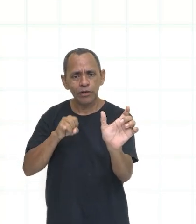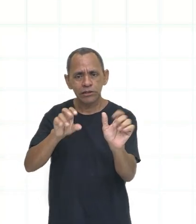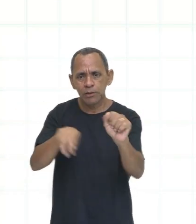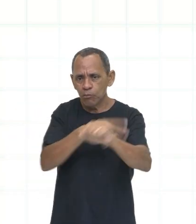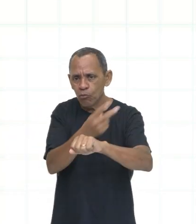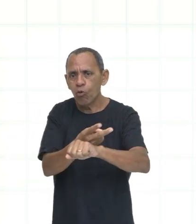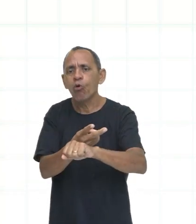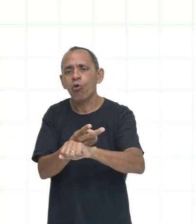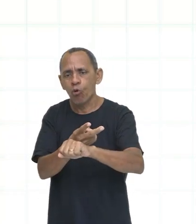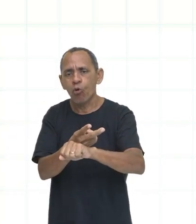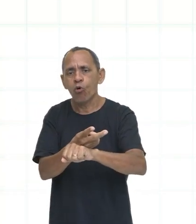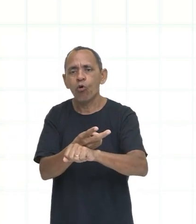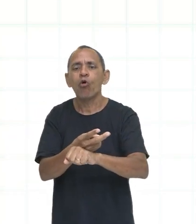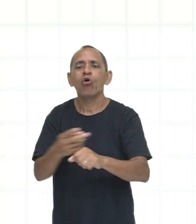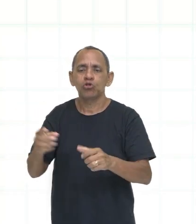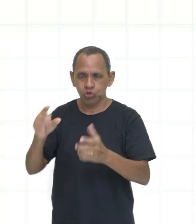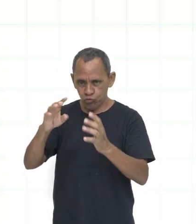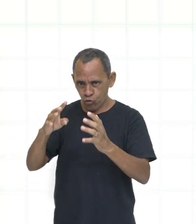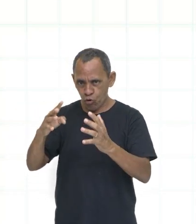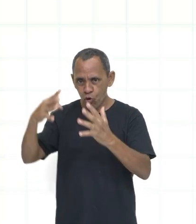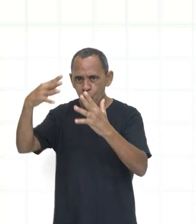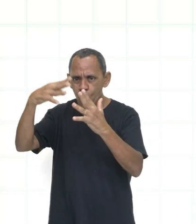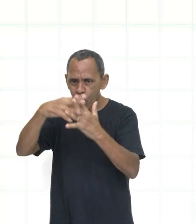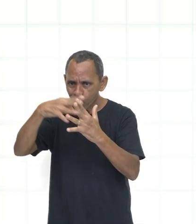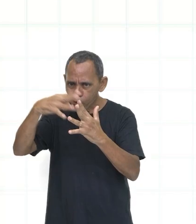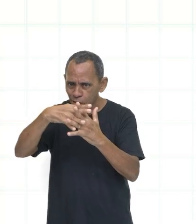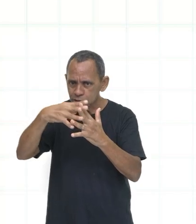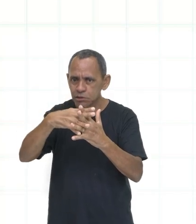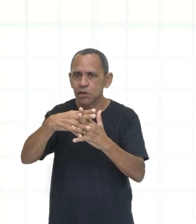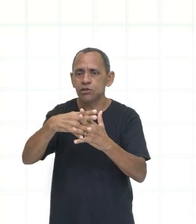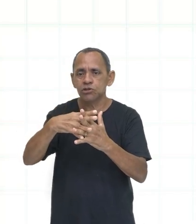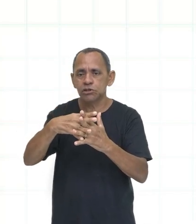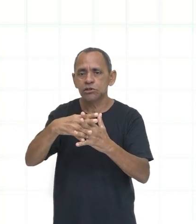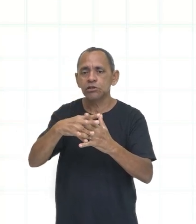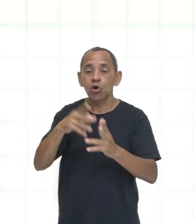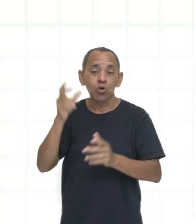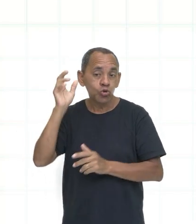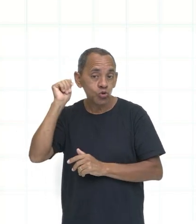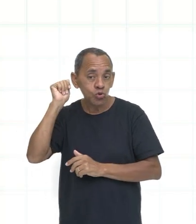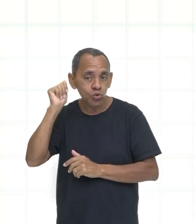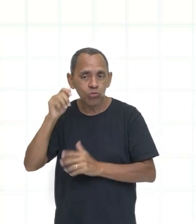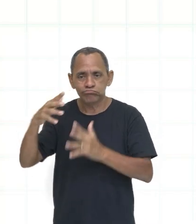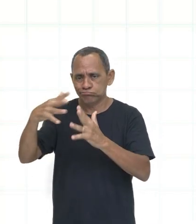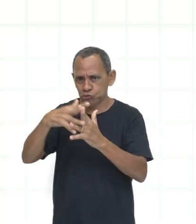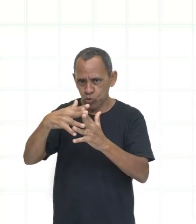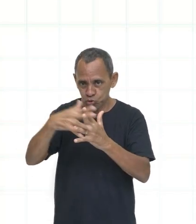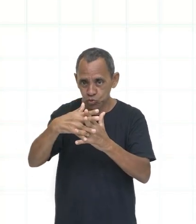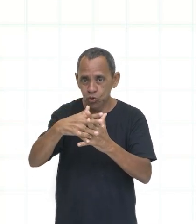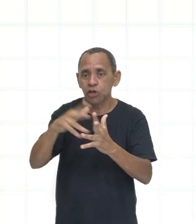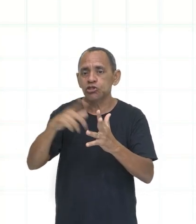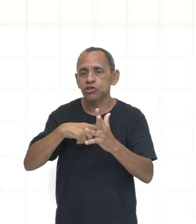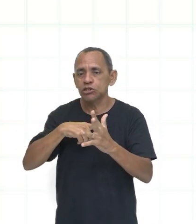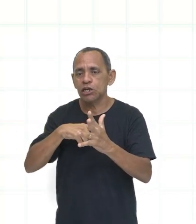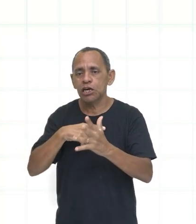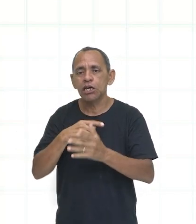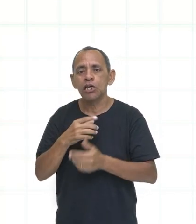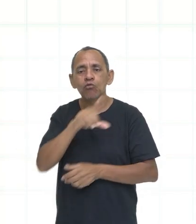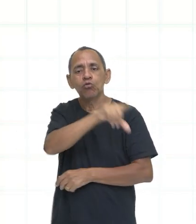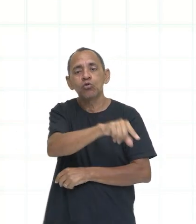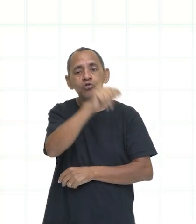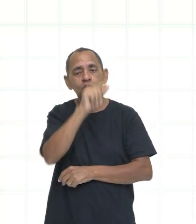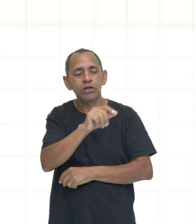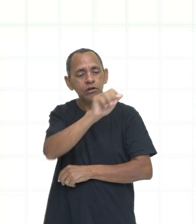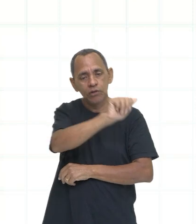uma consoante, tá? Se a palavra na sequência tiver som de consoante, então eu vou optar pelo